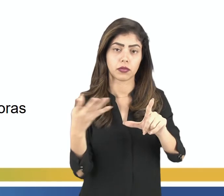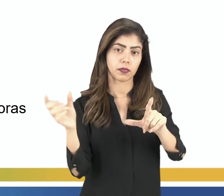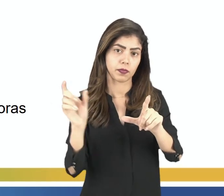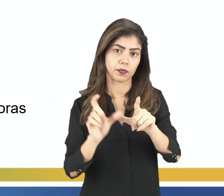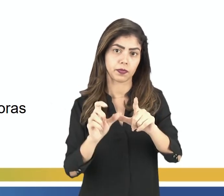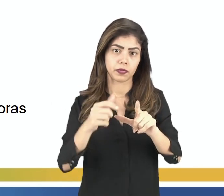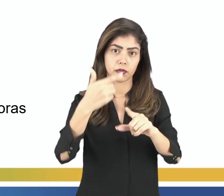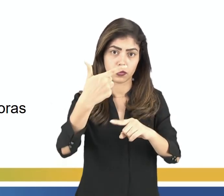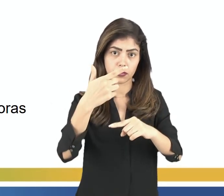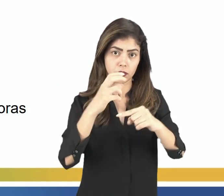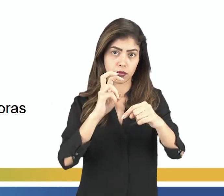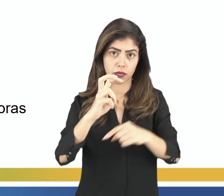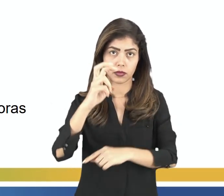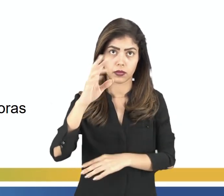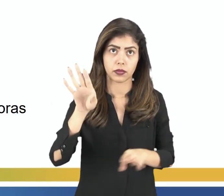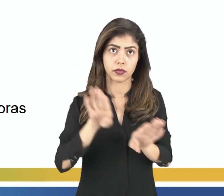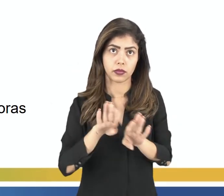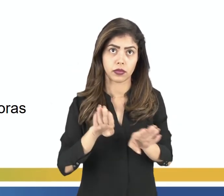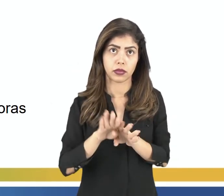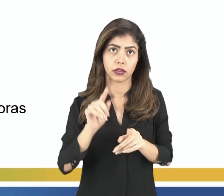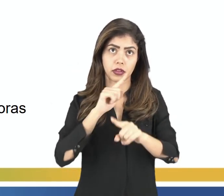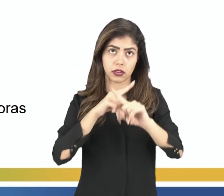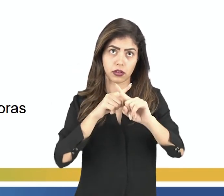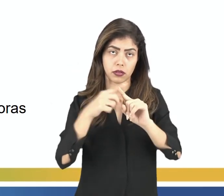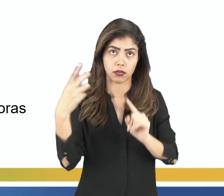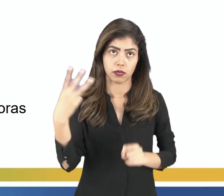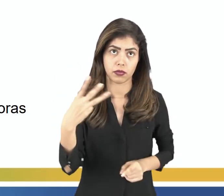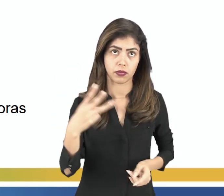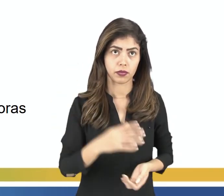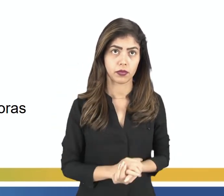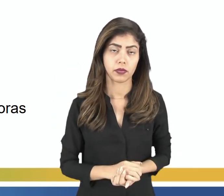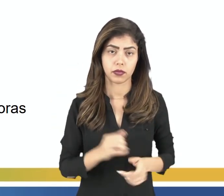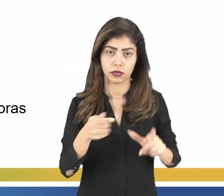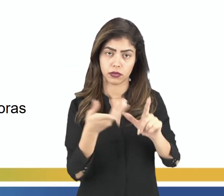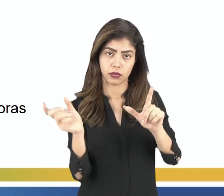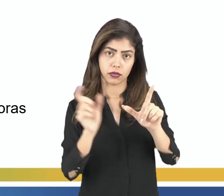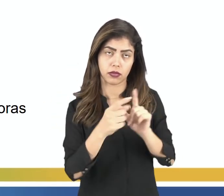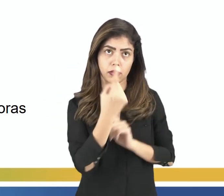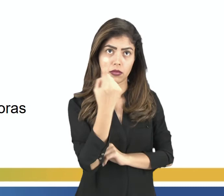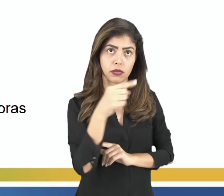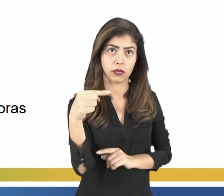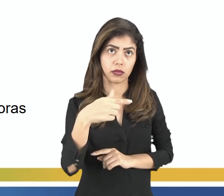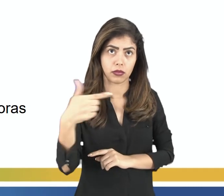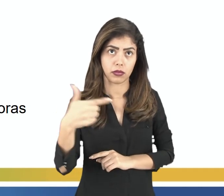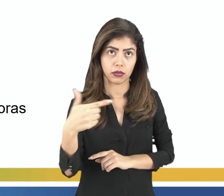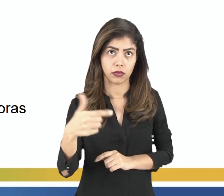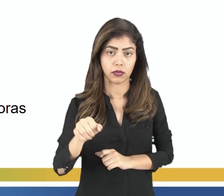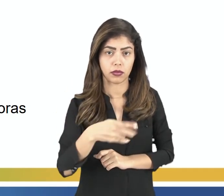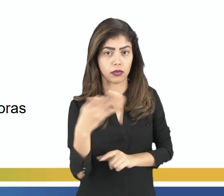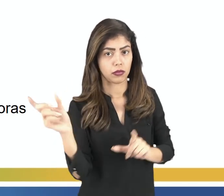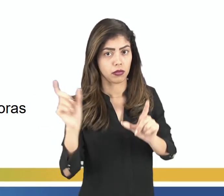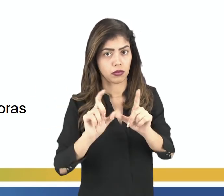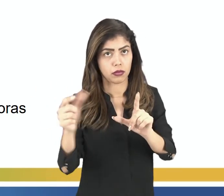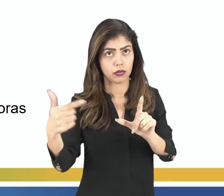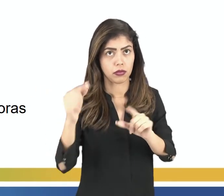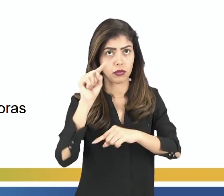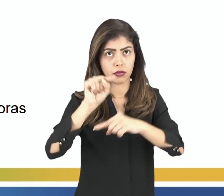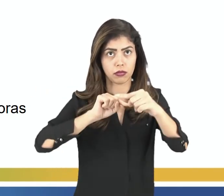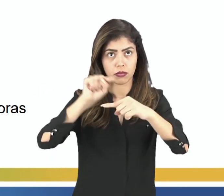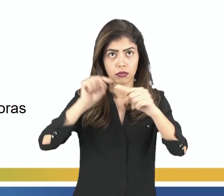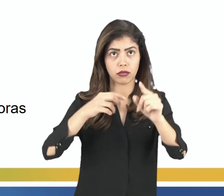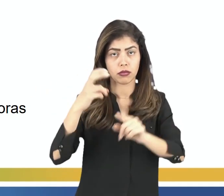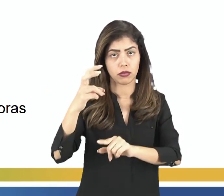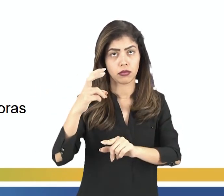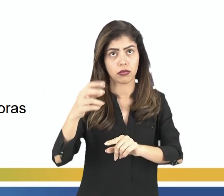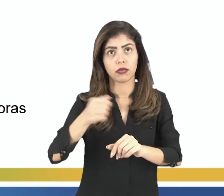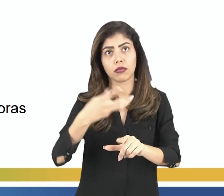elevado a 5 vezes 3. Log de 1 menos 2, log de 2, dividido para 5